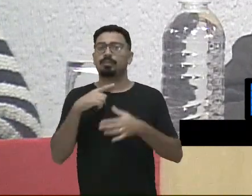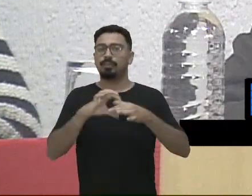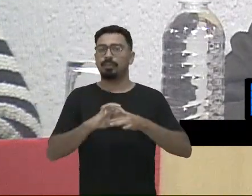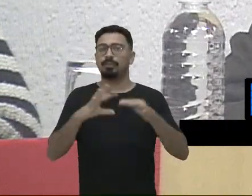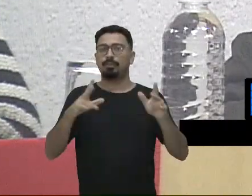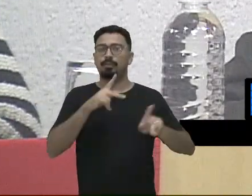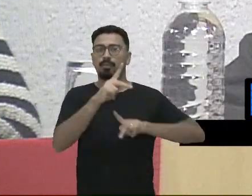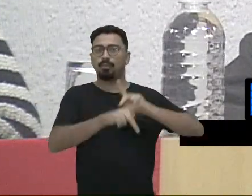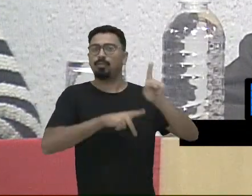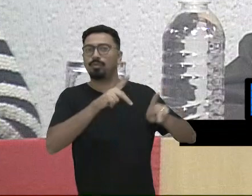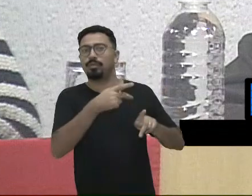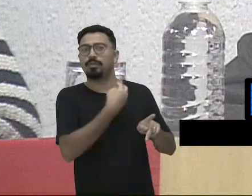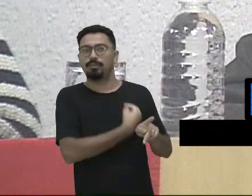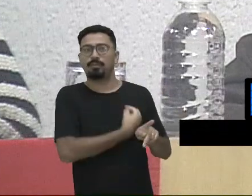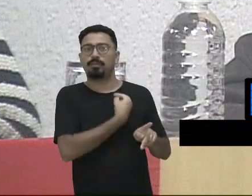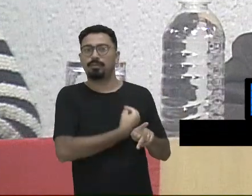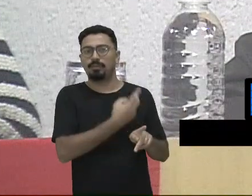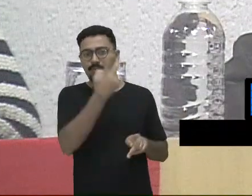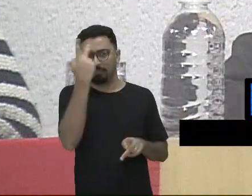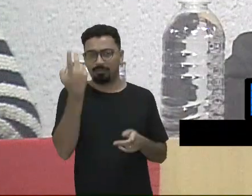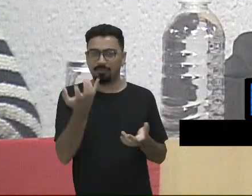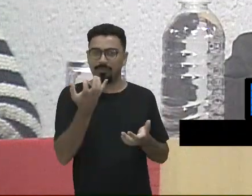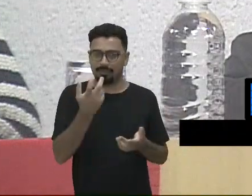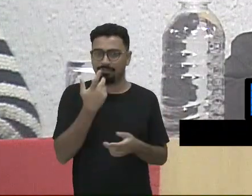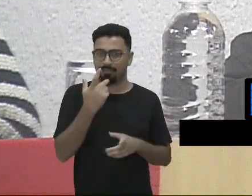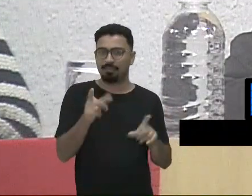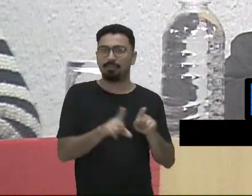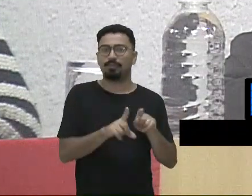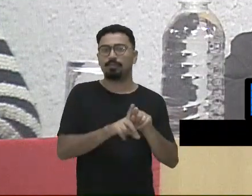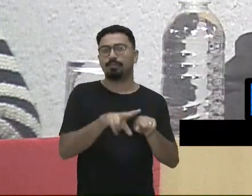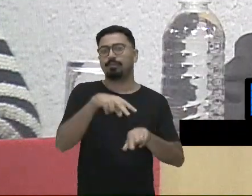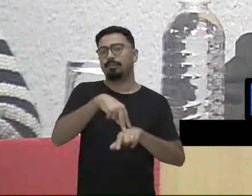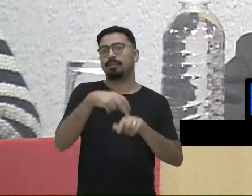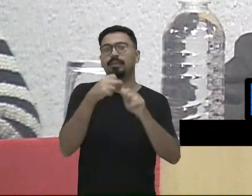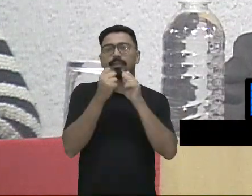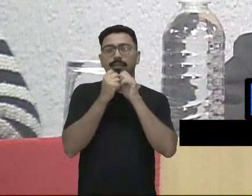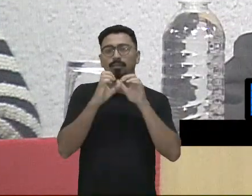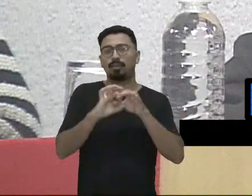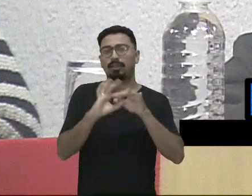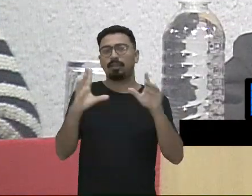a população que quiser se inscrever para fazer o uso da tribuna livre.